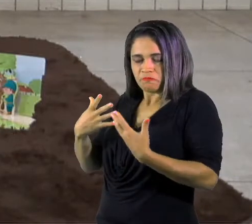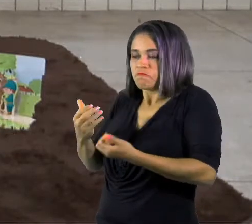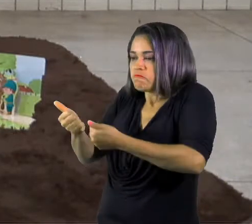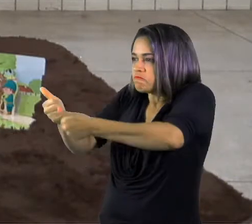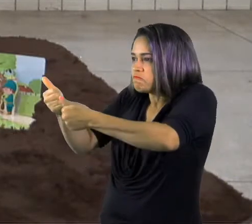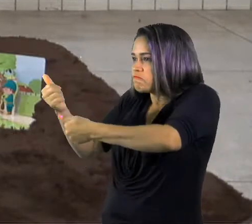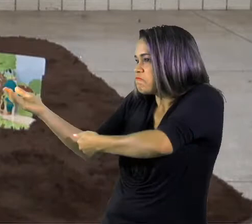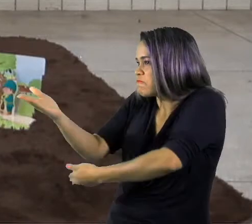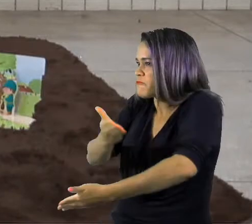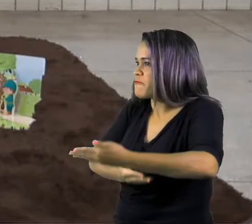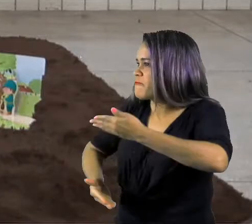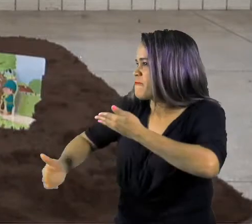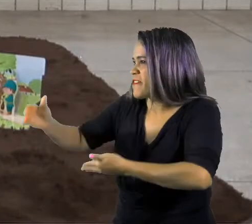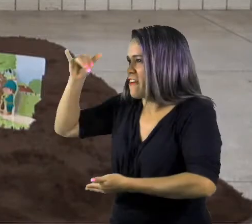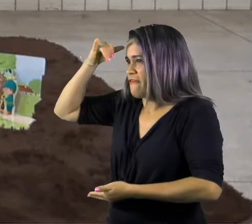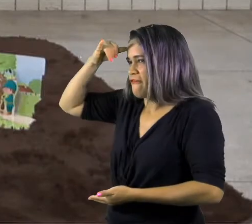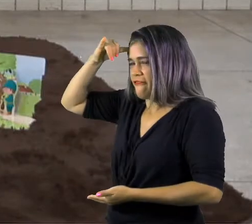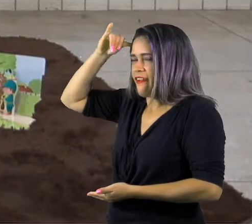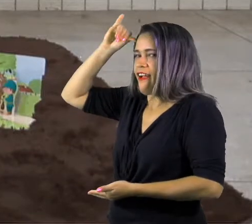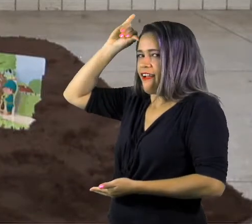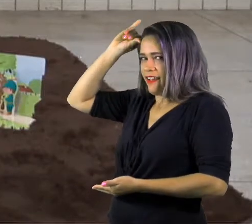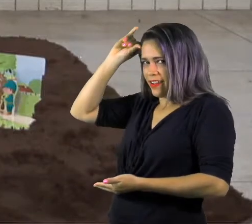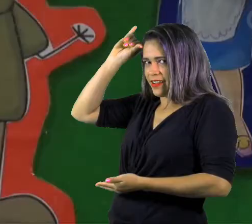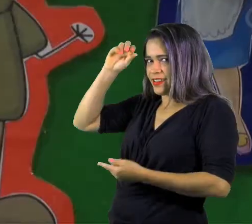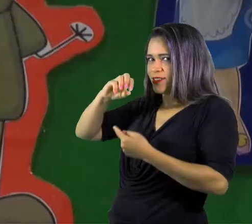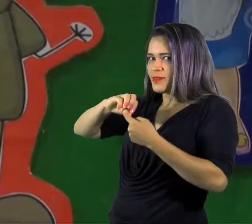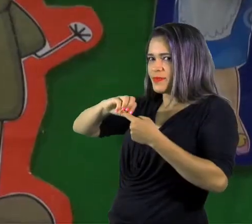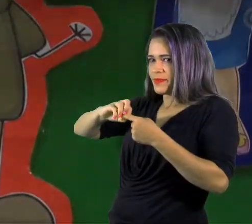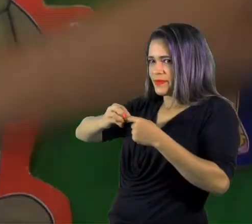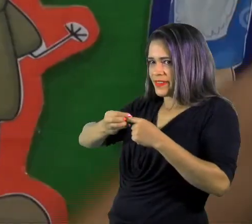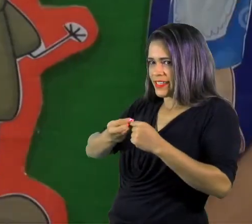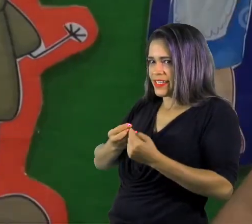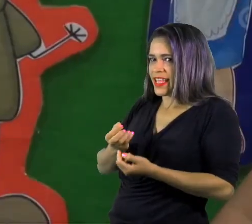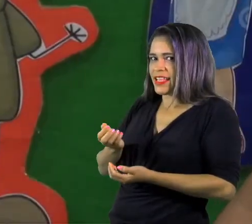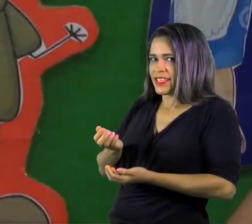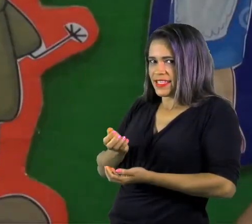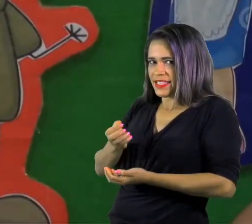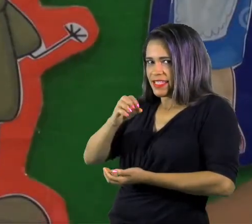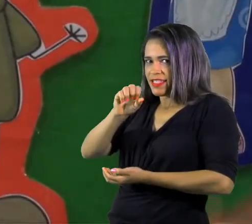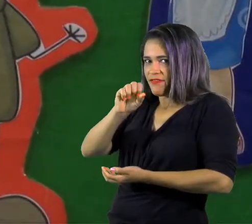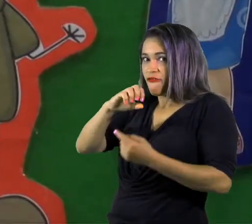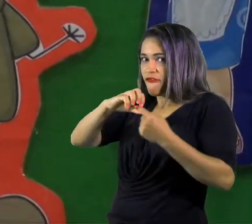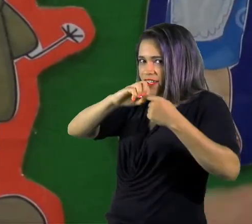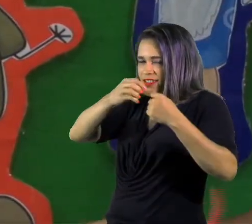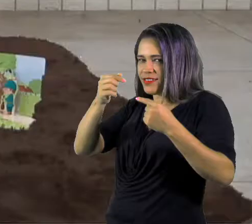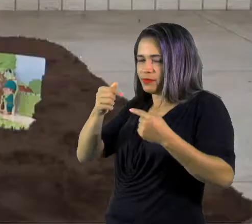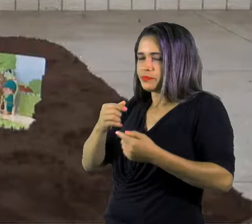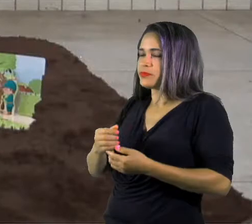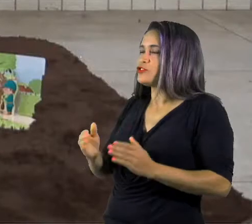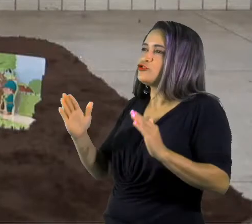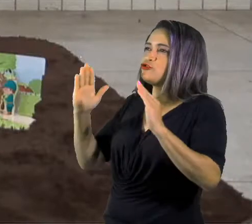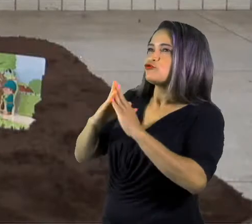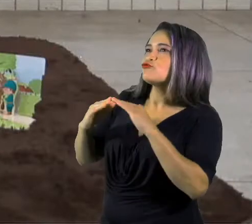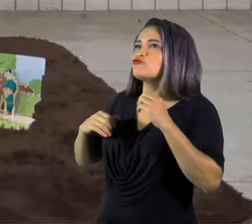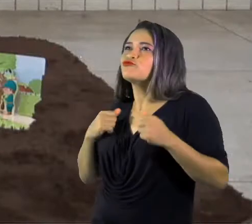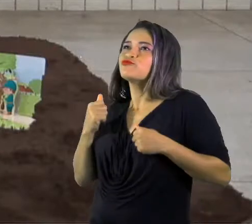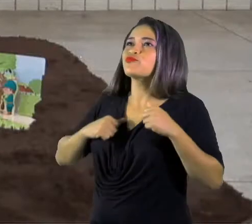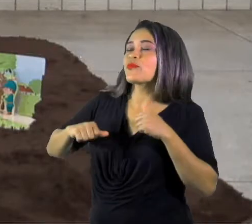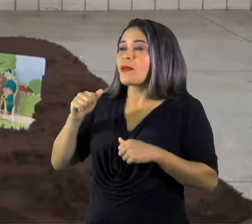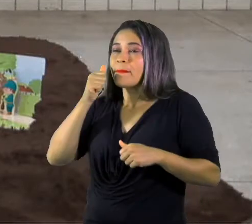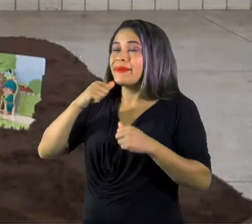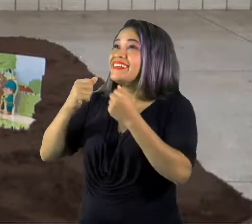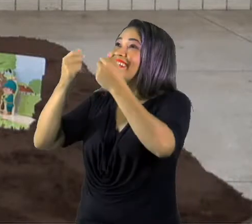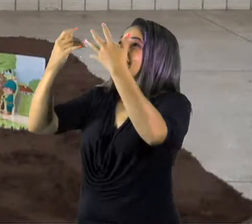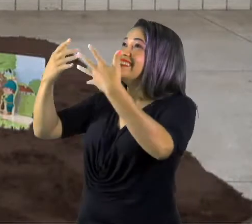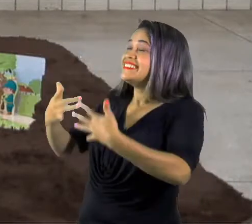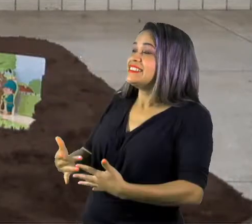troca da sua vaquinha pelas sementinhas de feijão. Chegou em casa todo animado e contou para a mamãe, mas